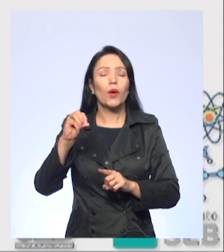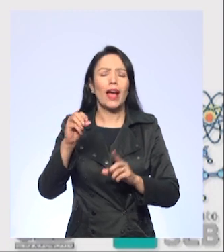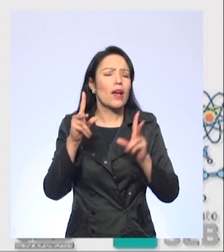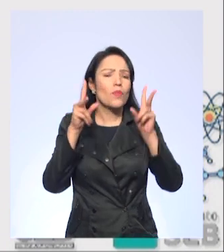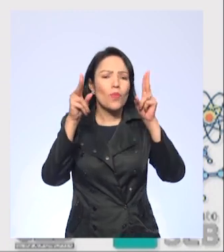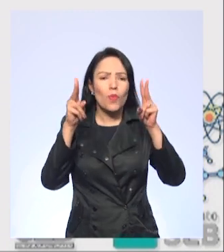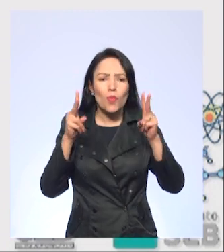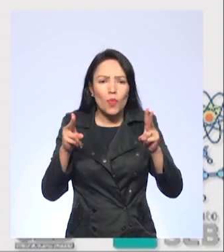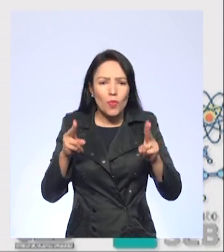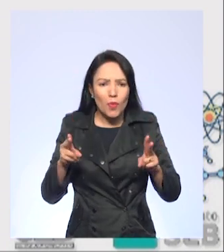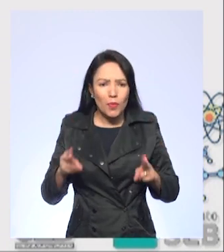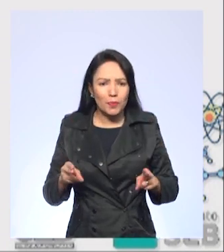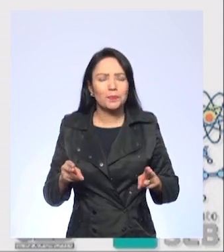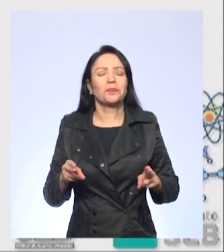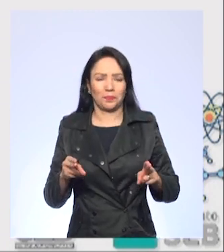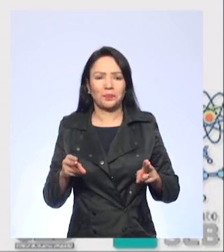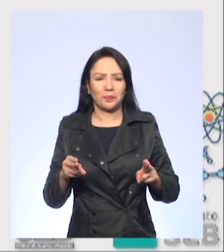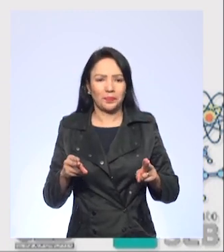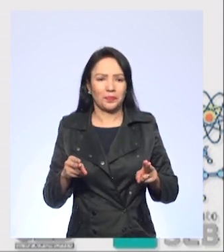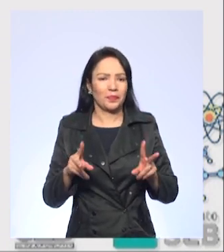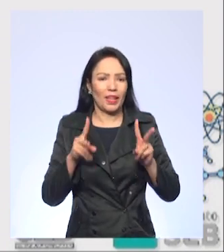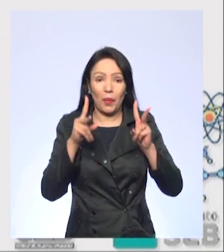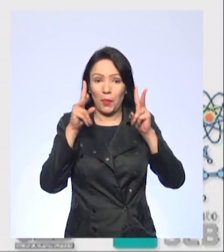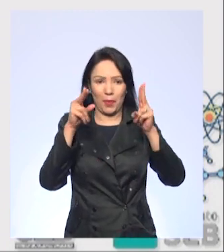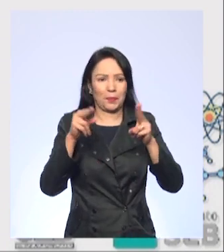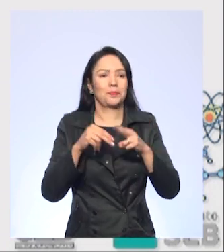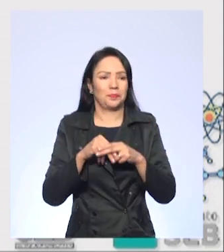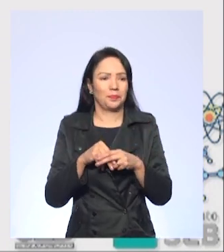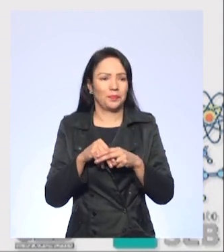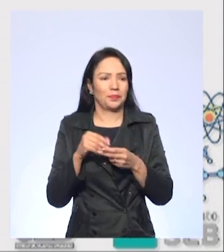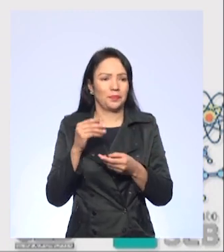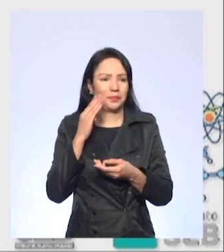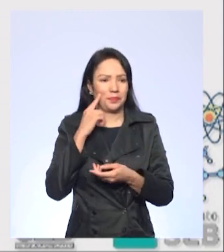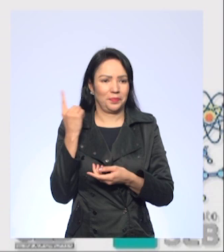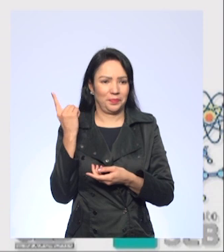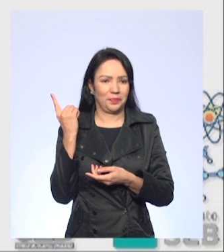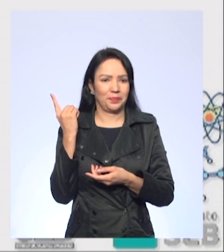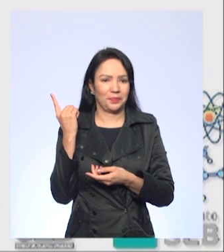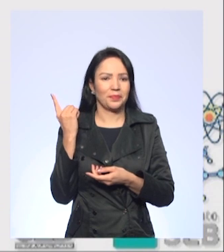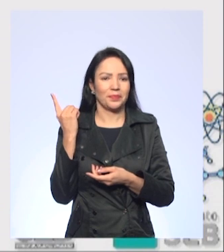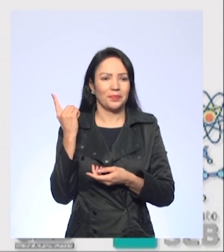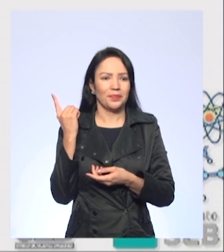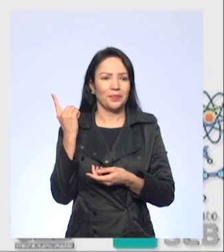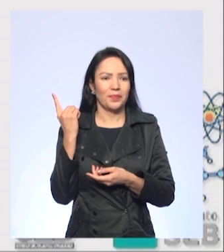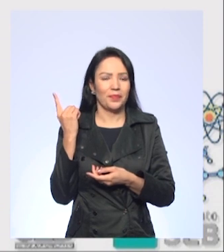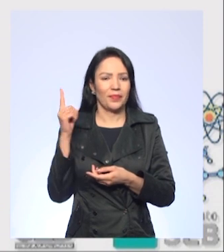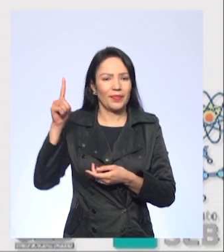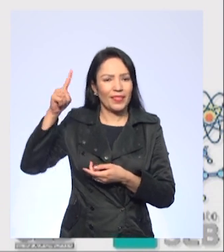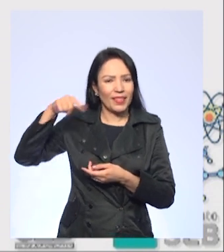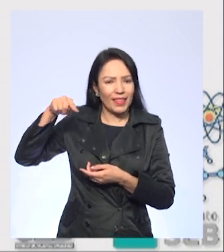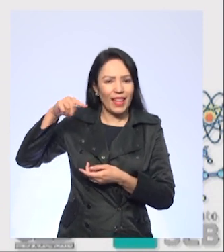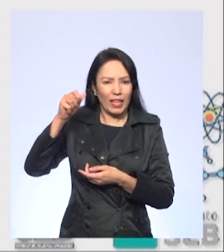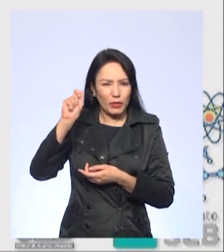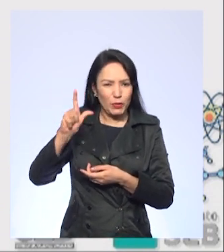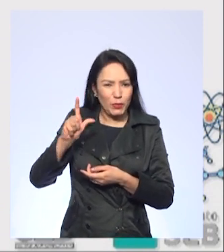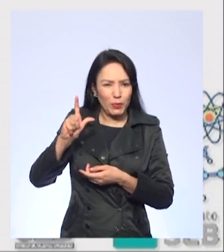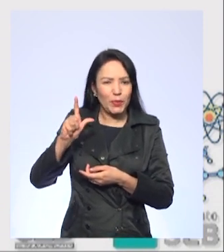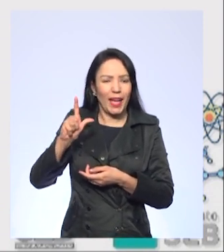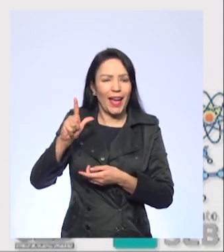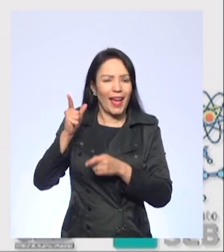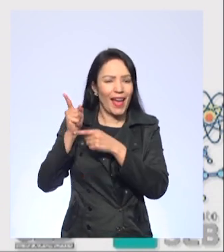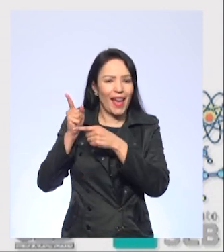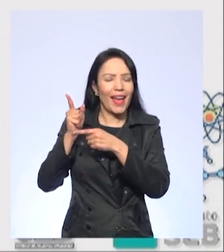é correspondente ao ângulo do vértice C, que também mede θ. Correspondente vem de correspondência, que remete o termo